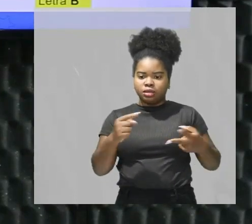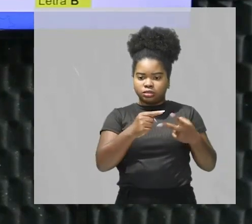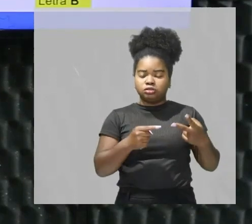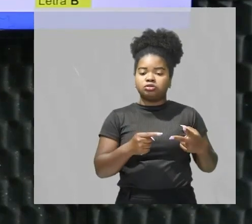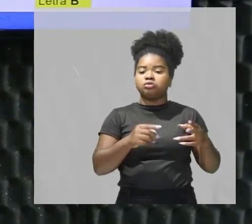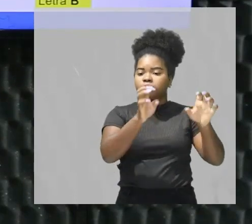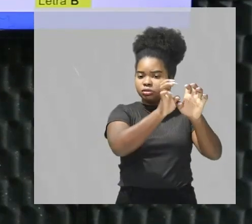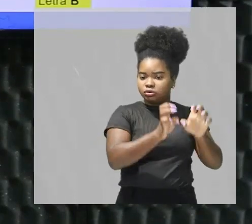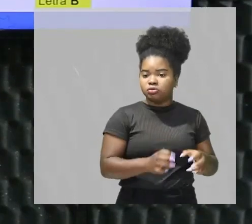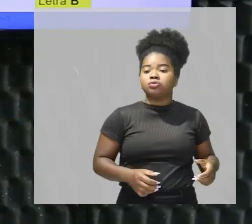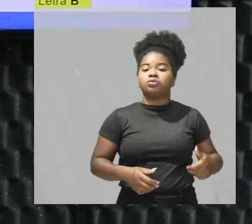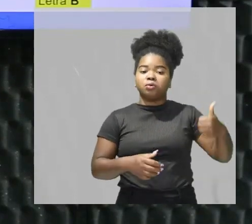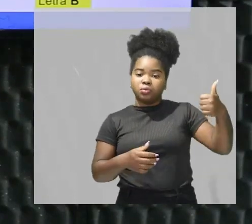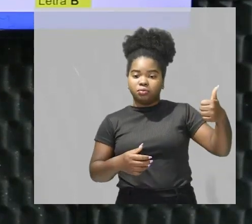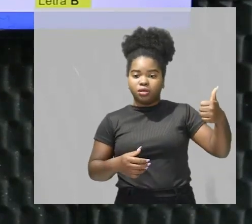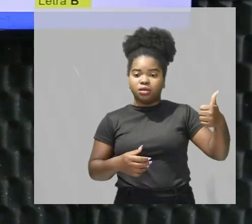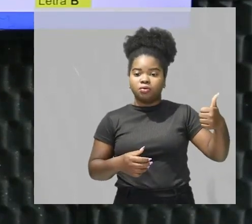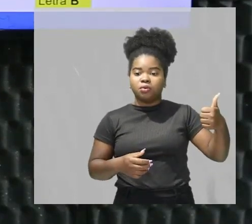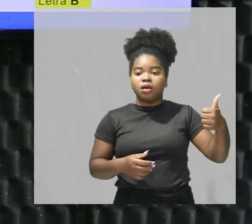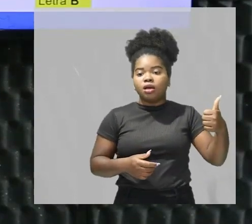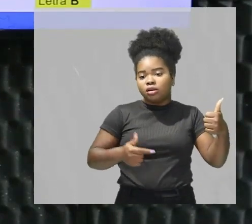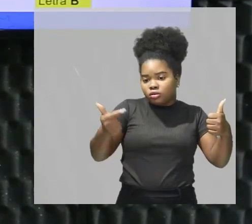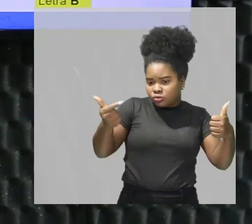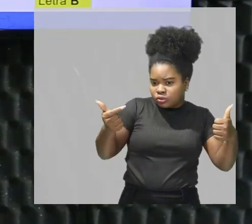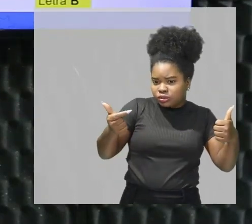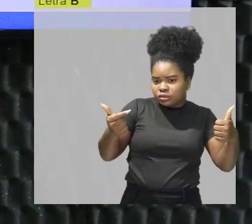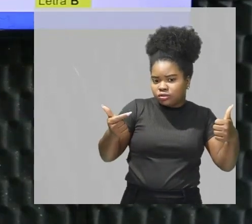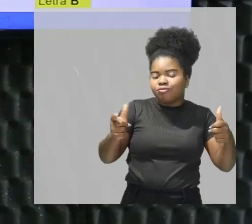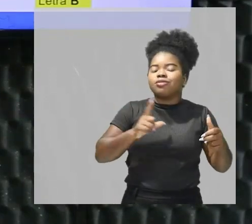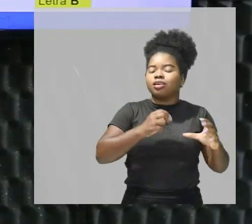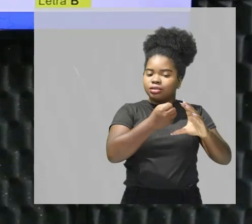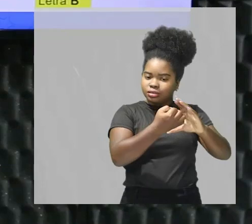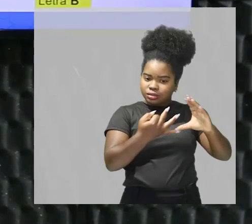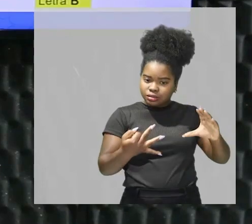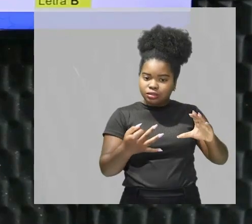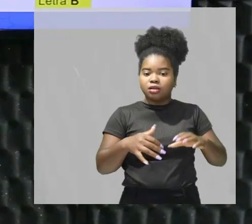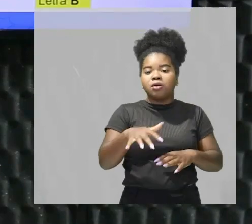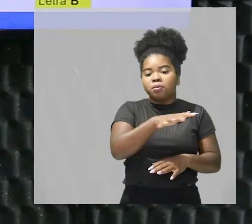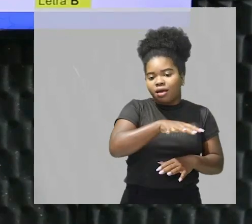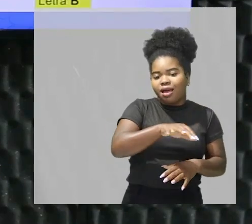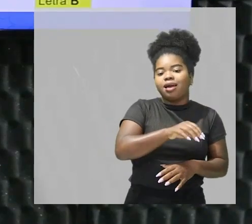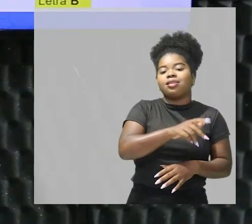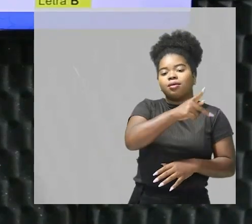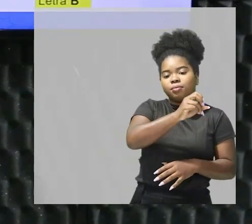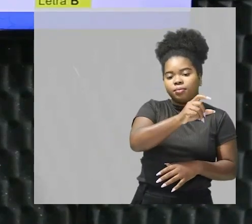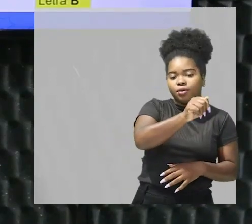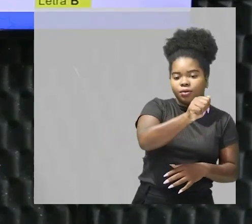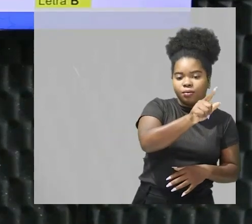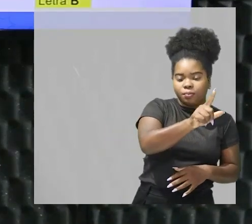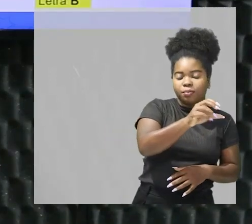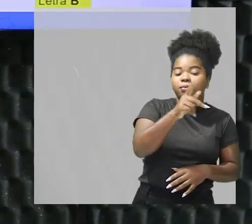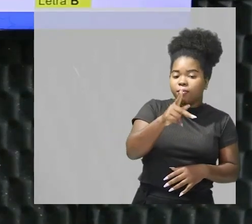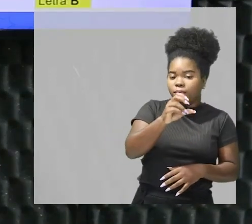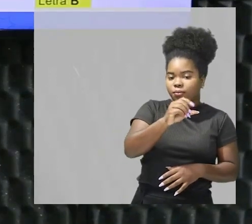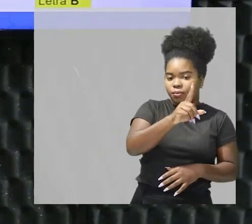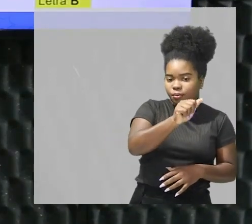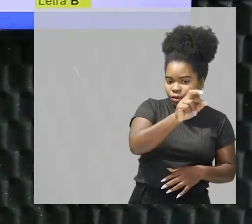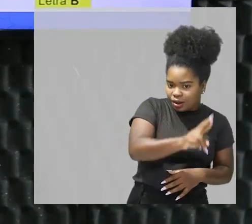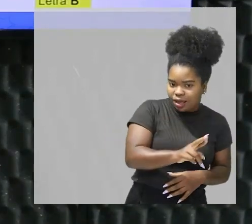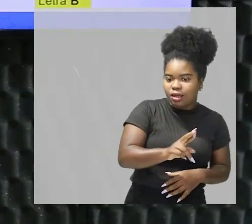característica. Uma região polar e uma região apolar. E aí, olha só.